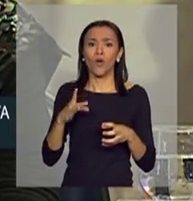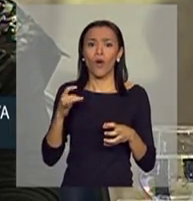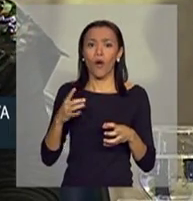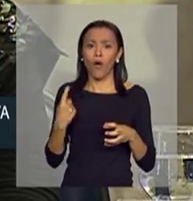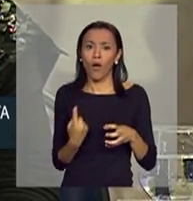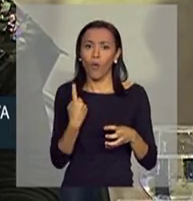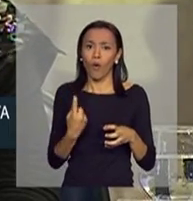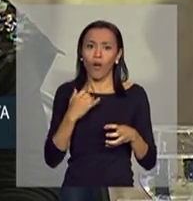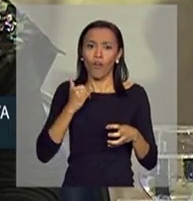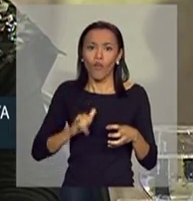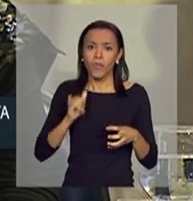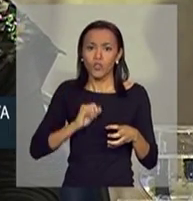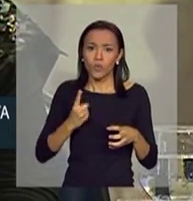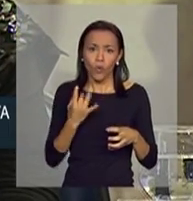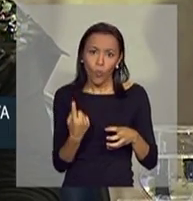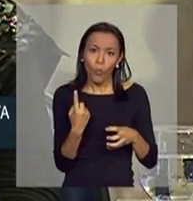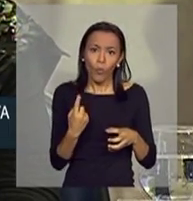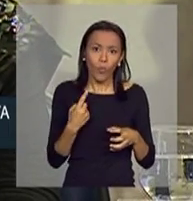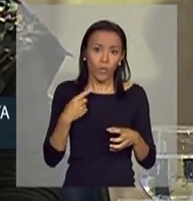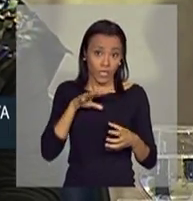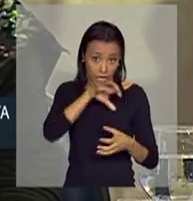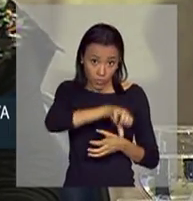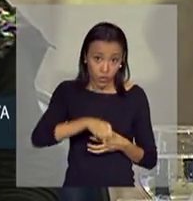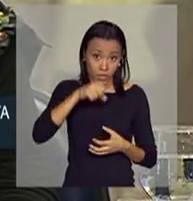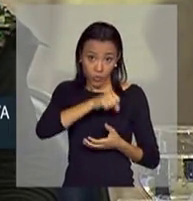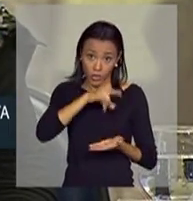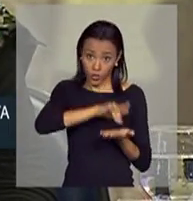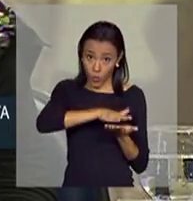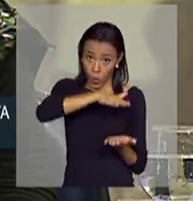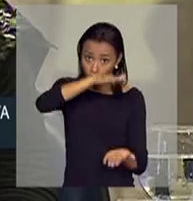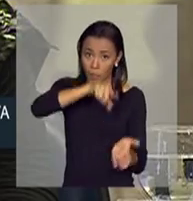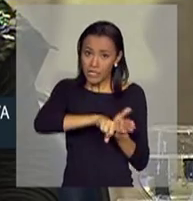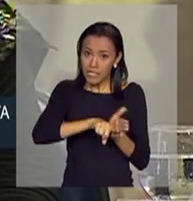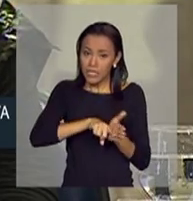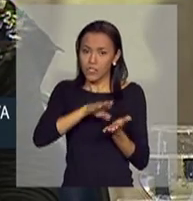suficiente esses caminhos que nós estamos adotando e